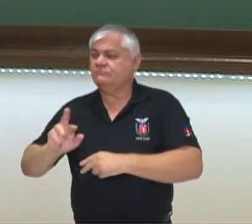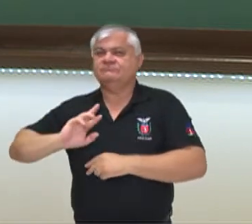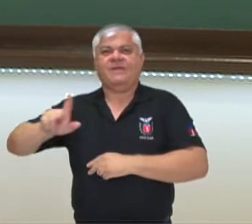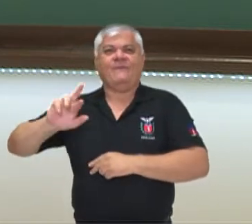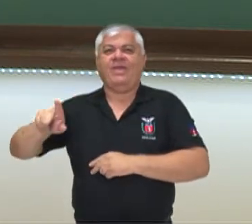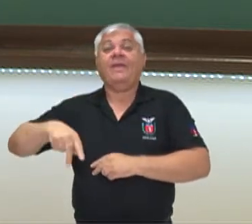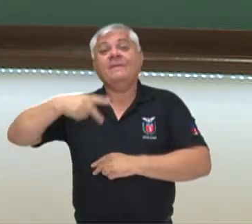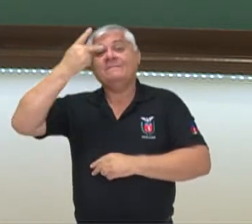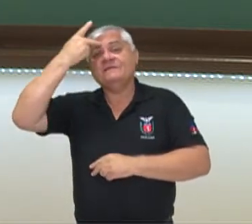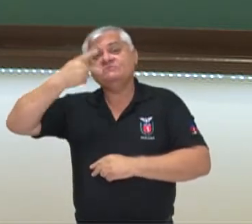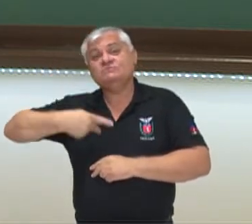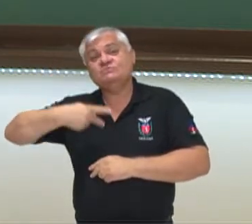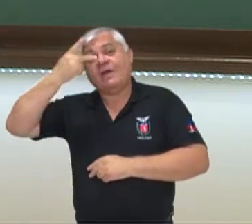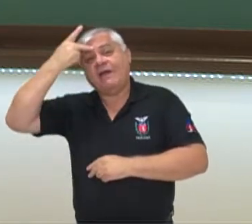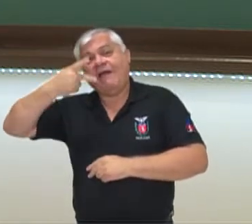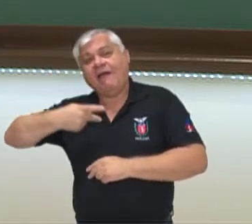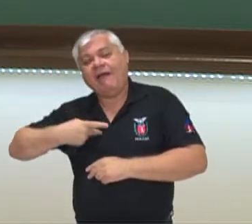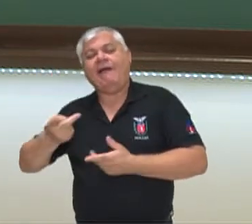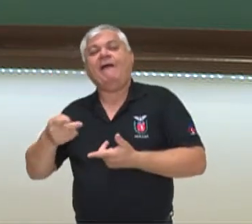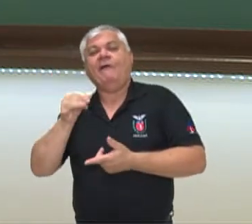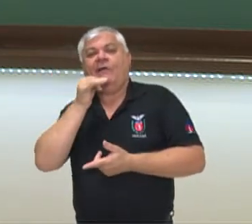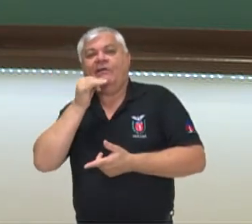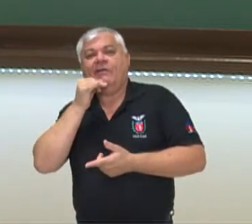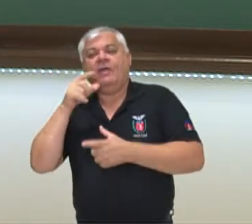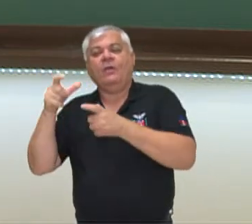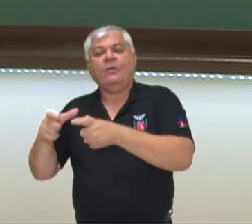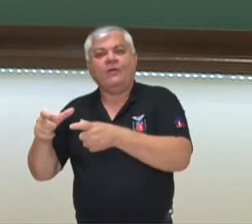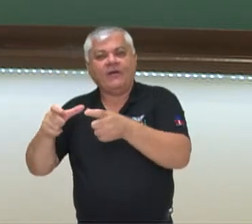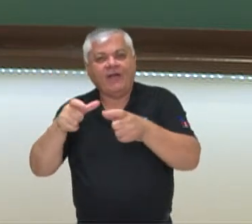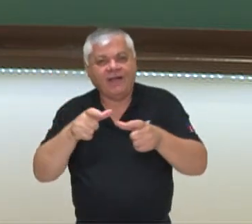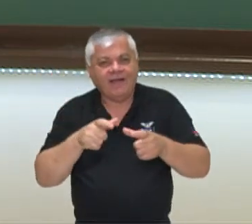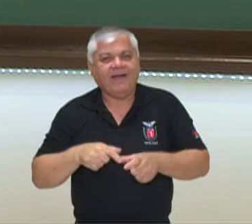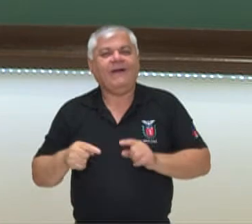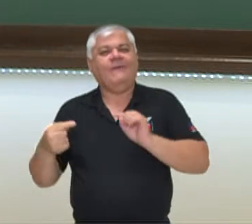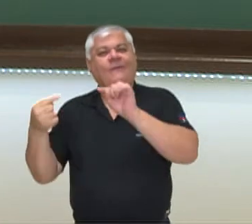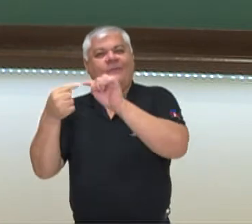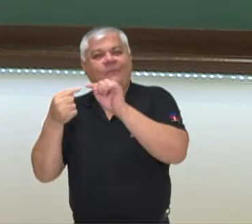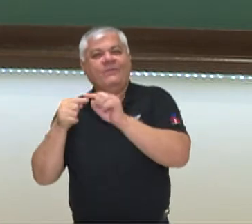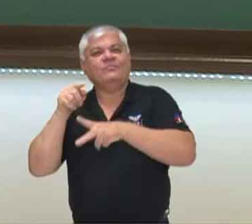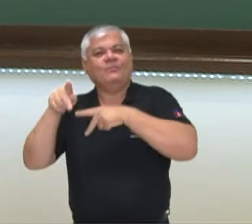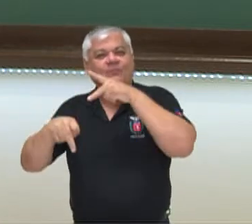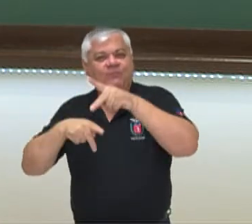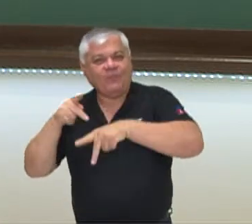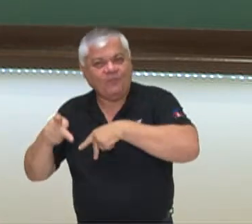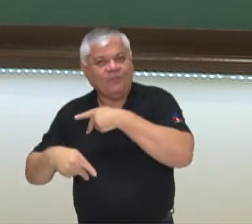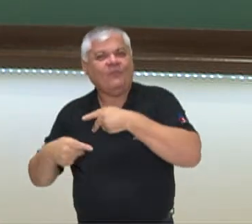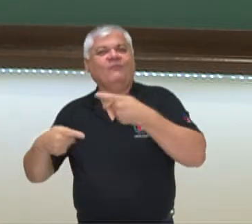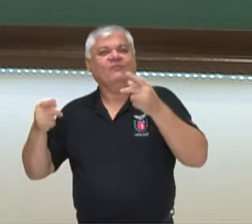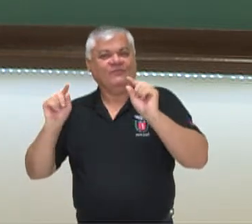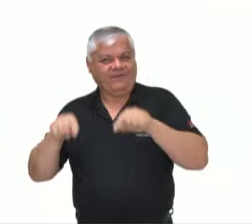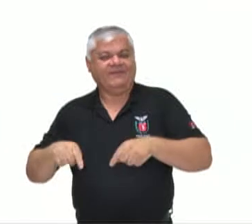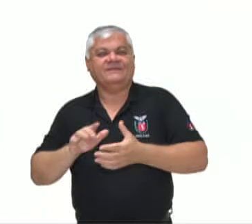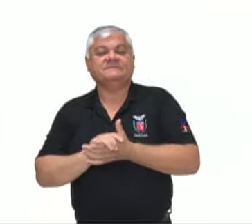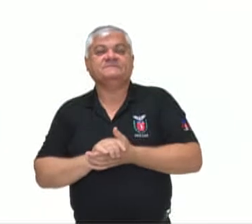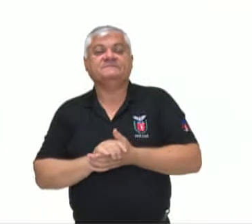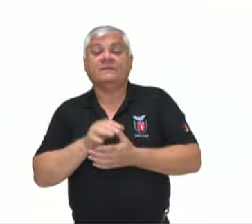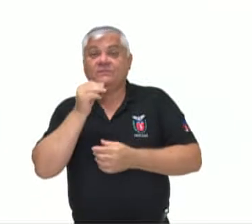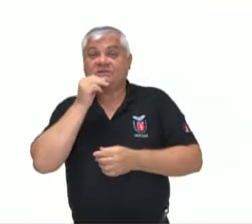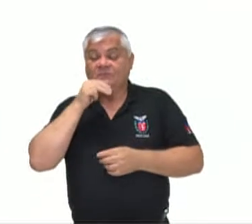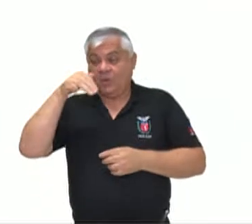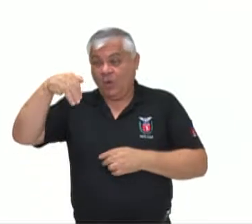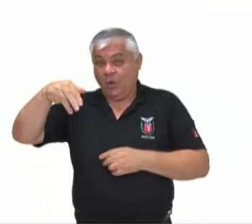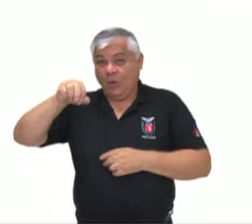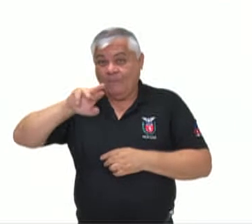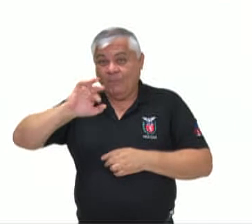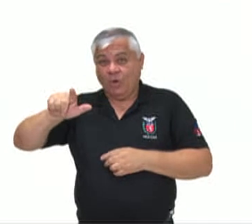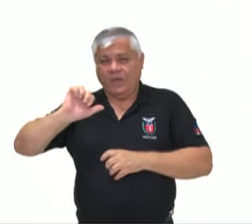moral, ela é temporal, ela é de local, ela é relativa, né, ao tempo e ao espaço. A moral não se